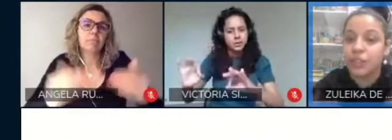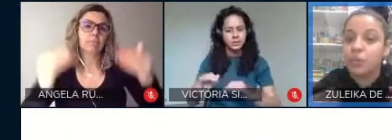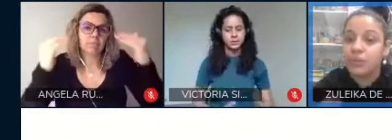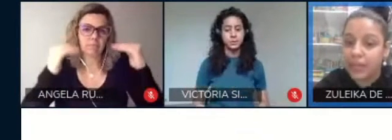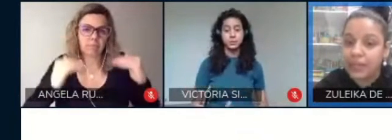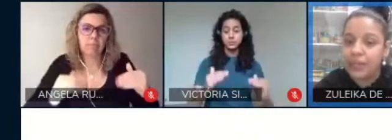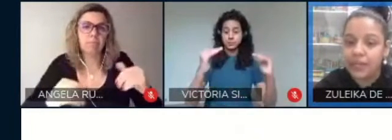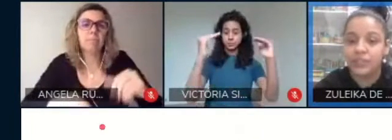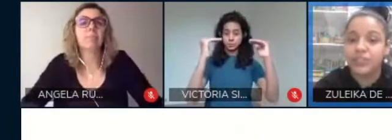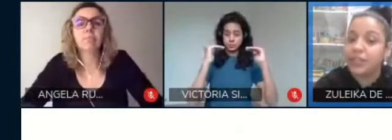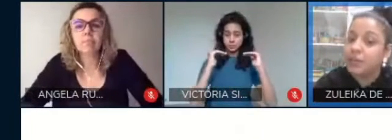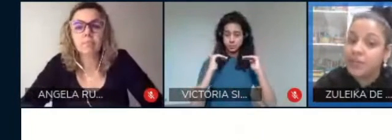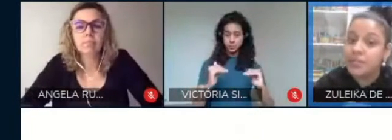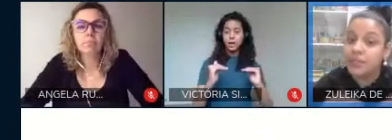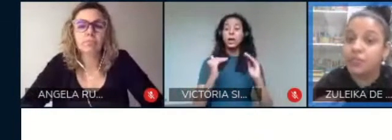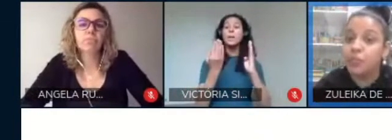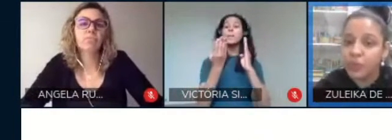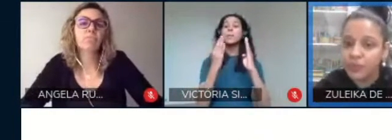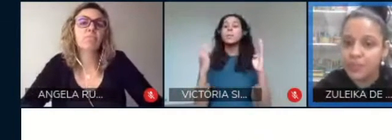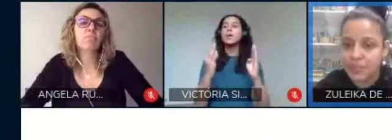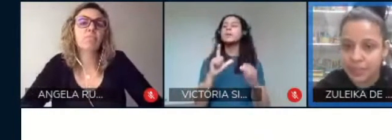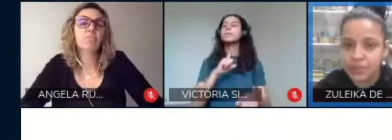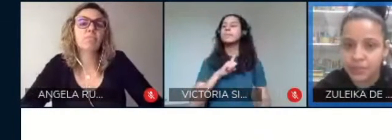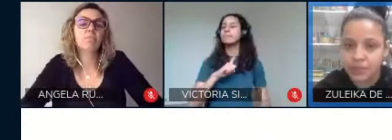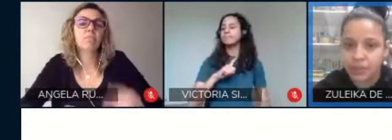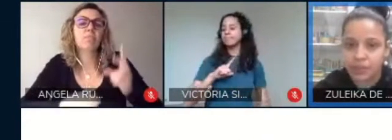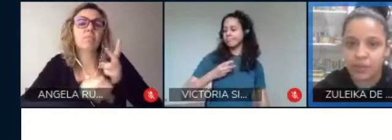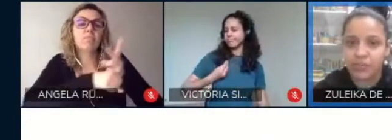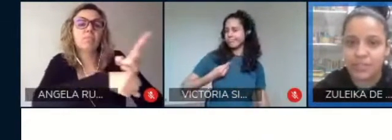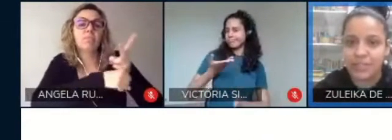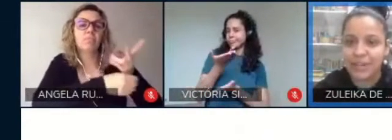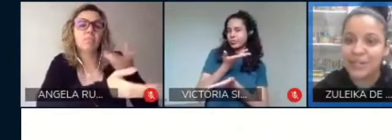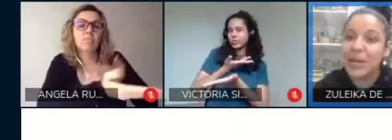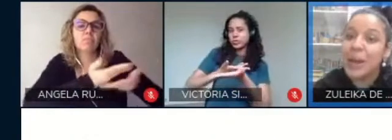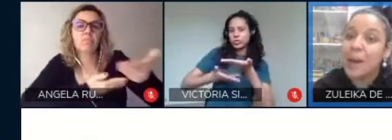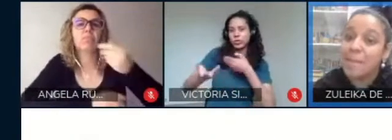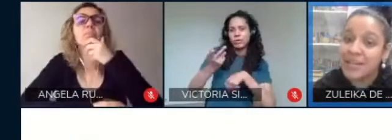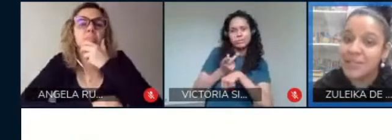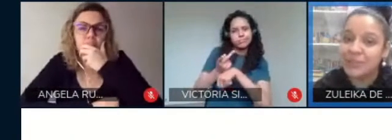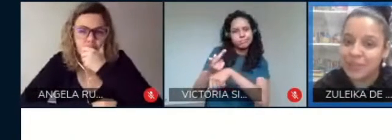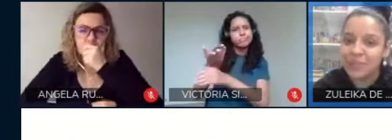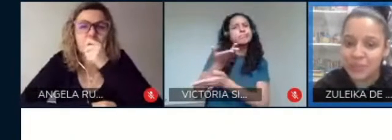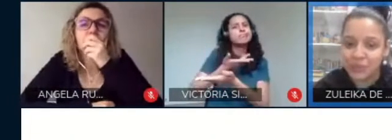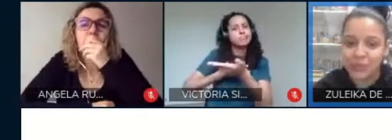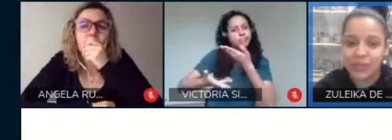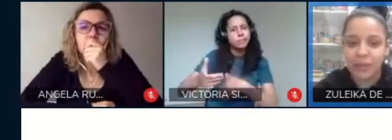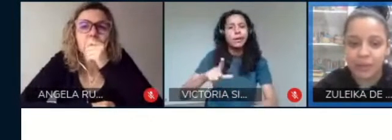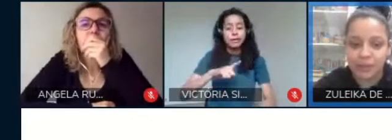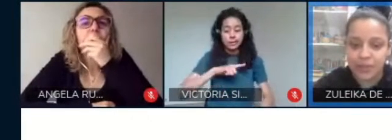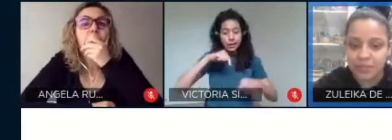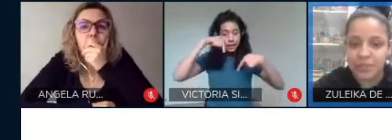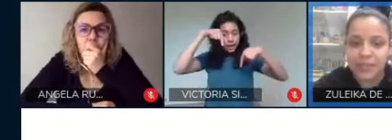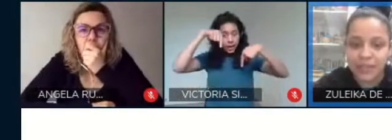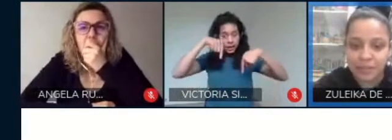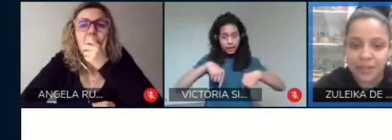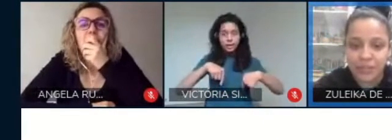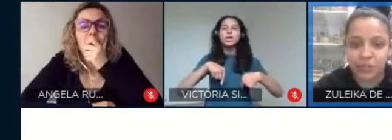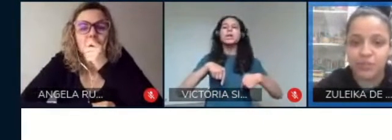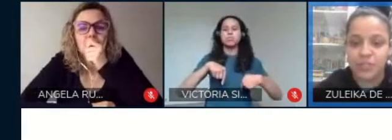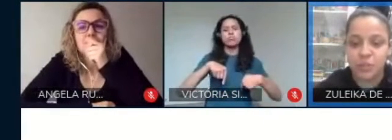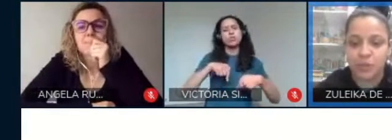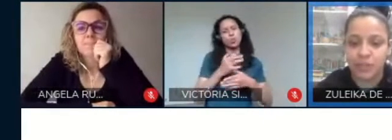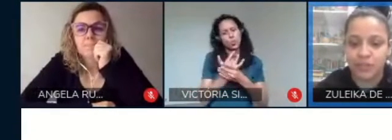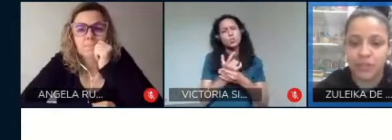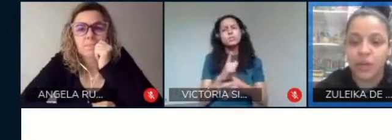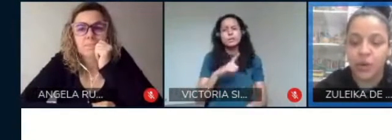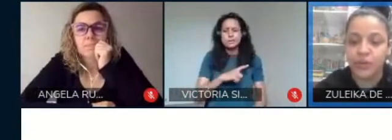que é usado quando a gente tem um acervo muito extenso na universidade, mas não temos tudo, né? Nós temos